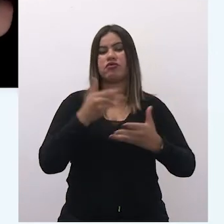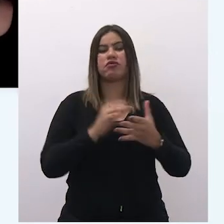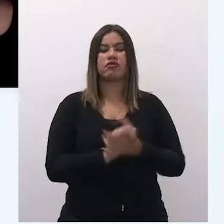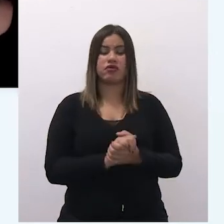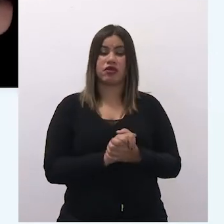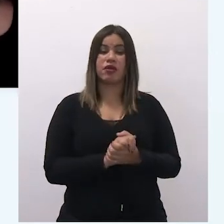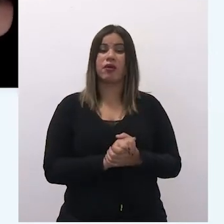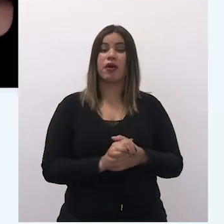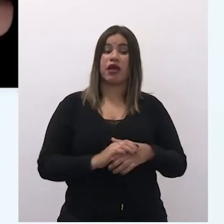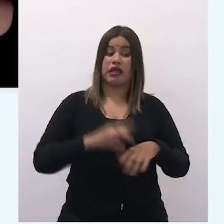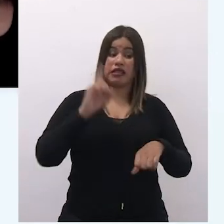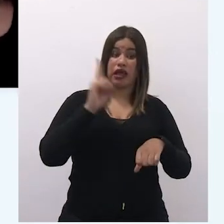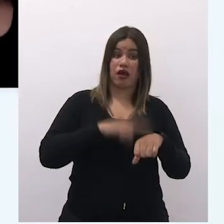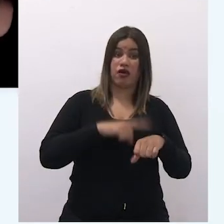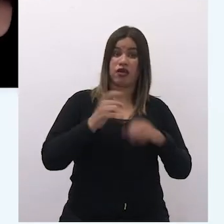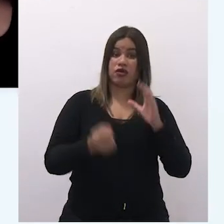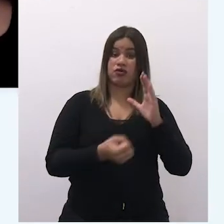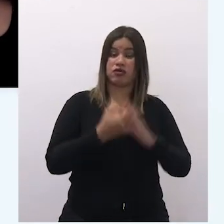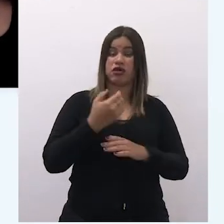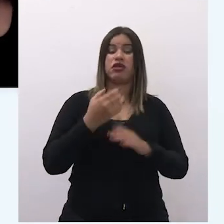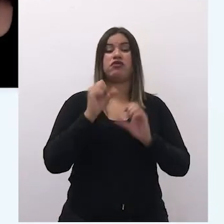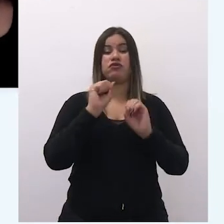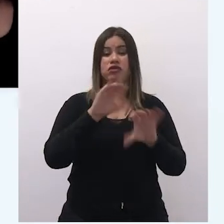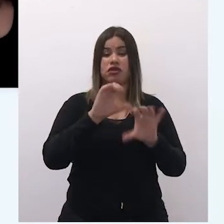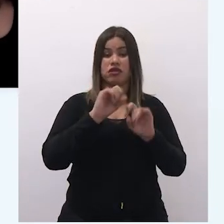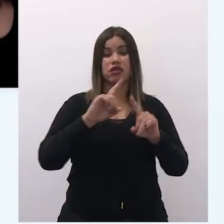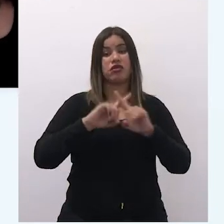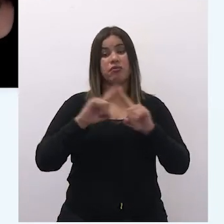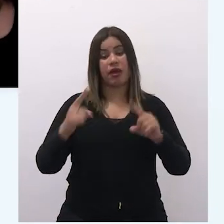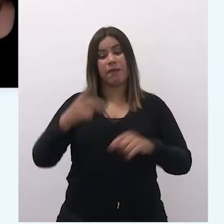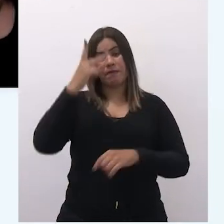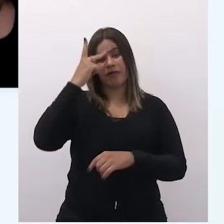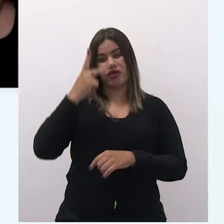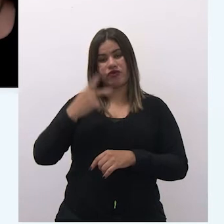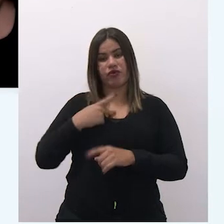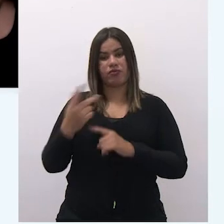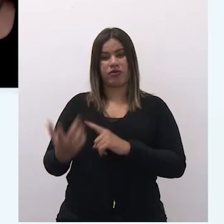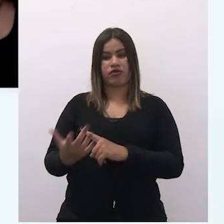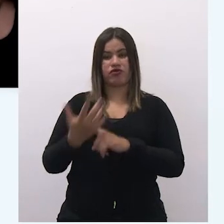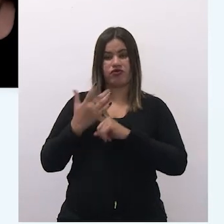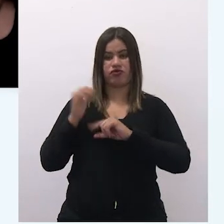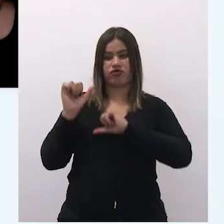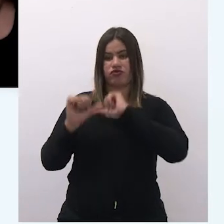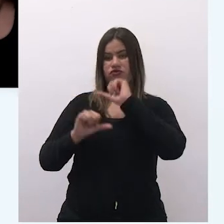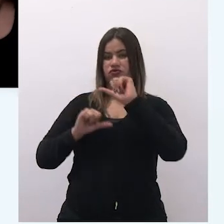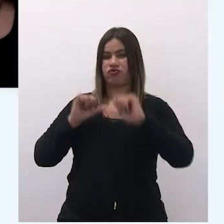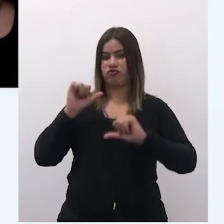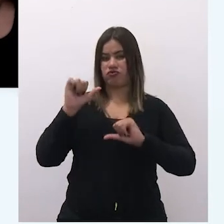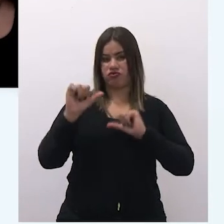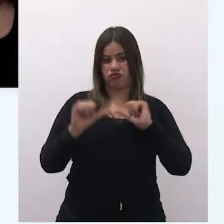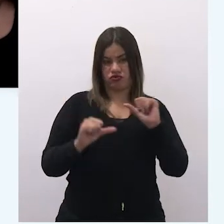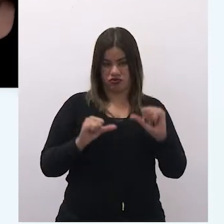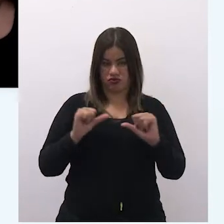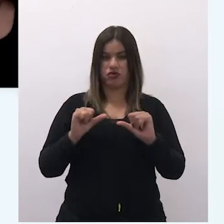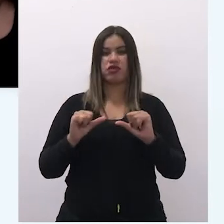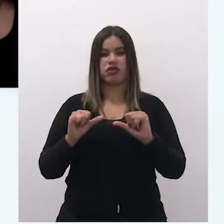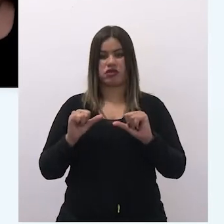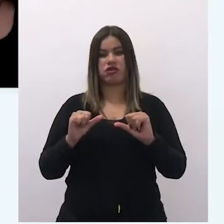construo determinado conhecimento, esse conhecimento também age em mim na promoção de uma mudança